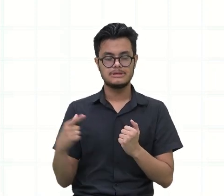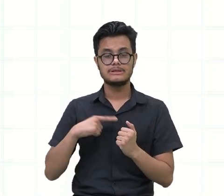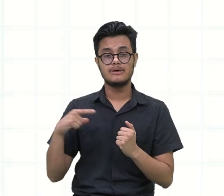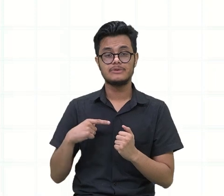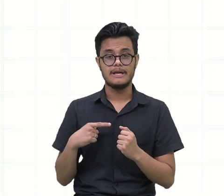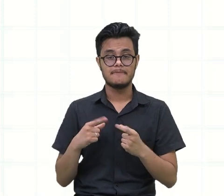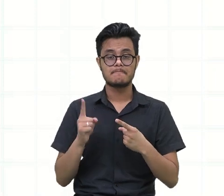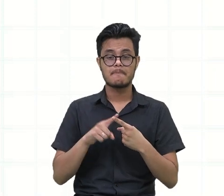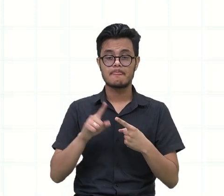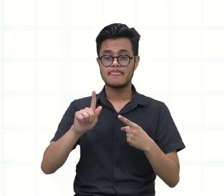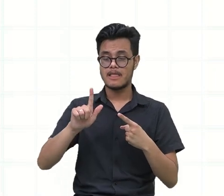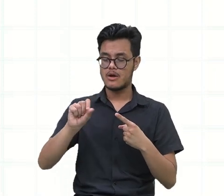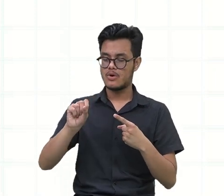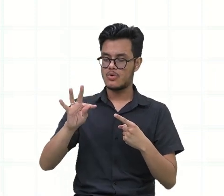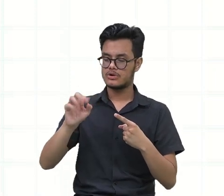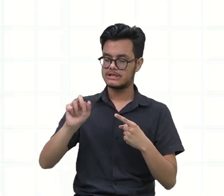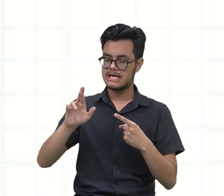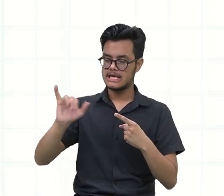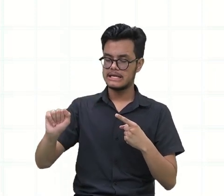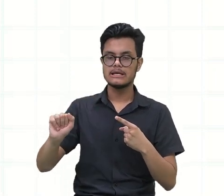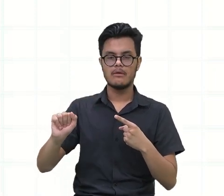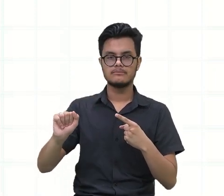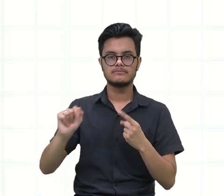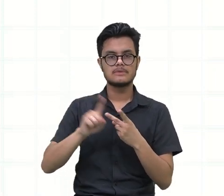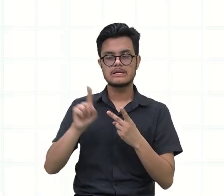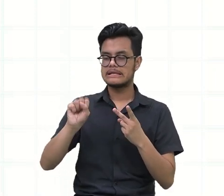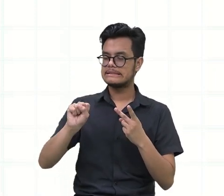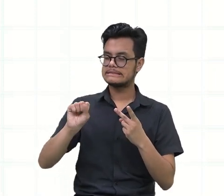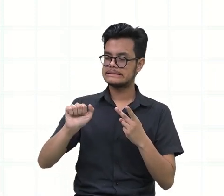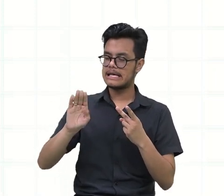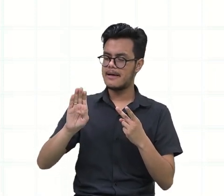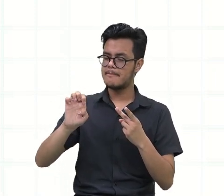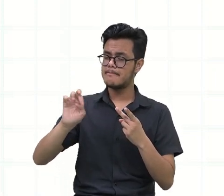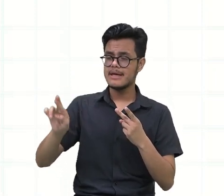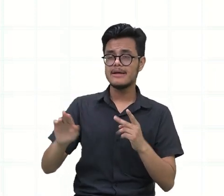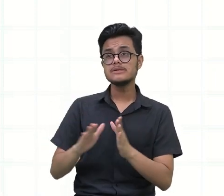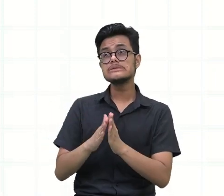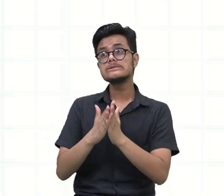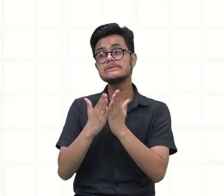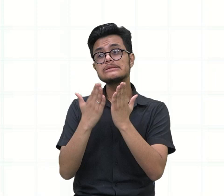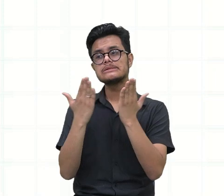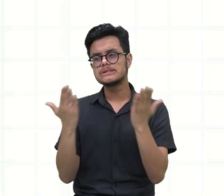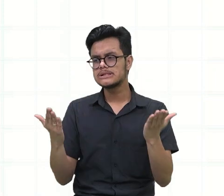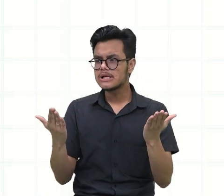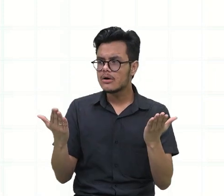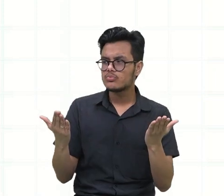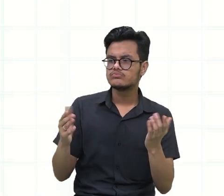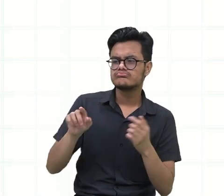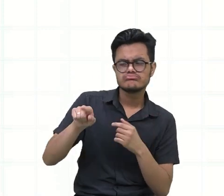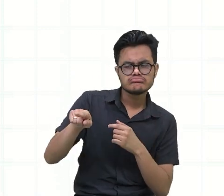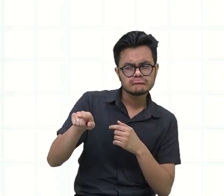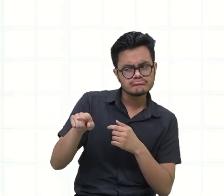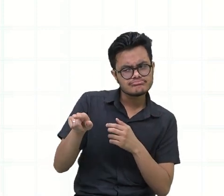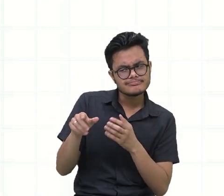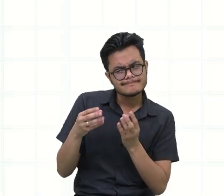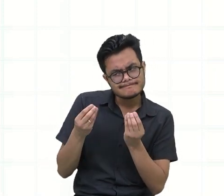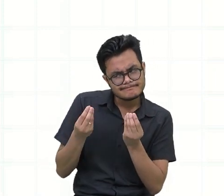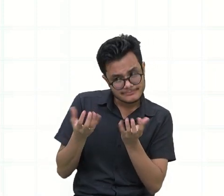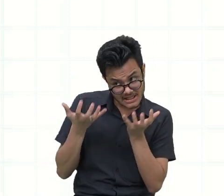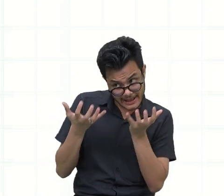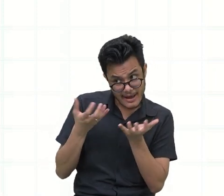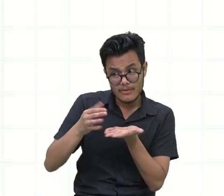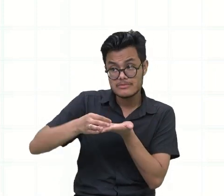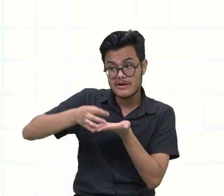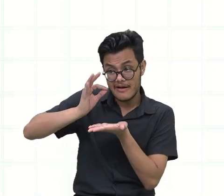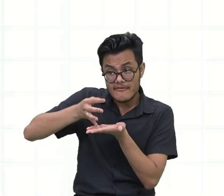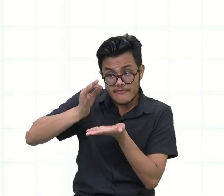sentido desse verbo, quando eu digo assim, gostaria de saber, né? A gente percebe que aí uma suavização no momento